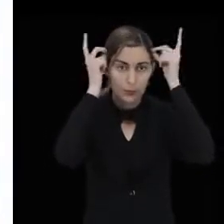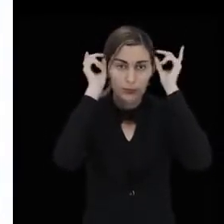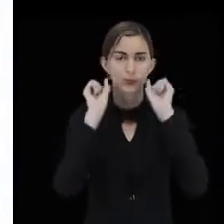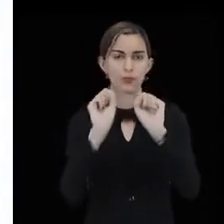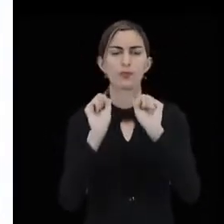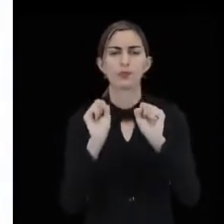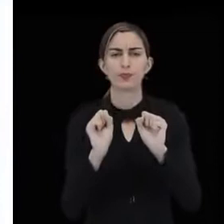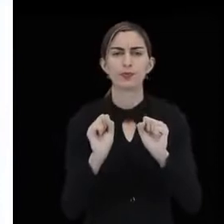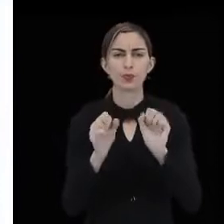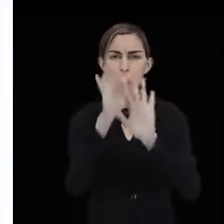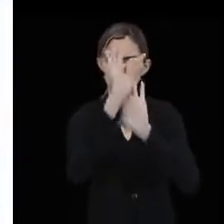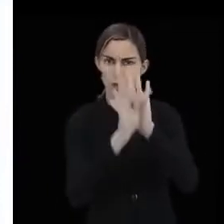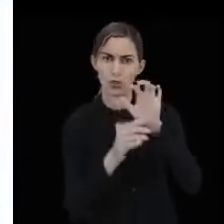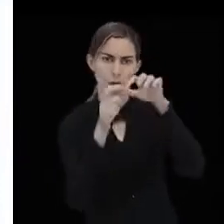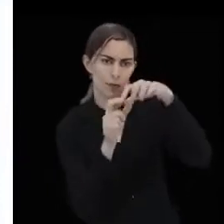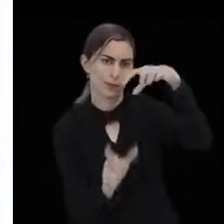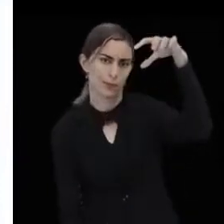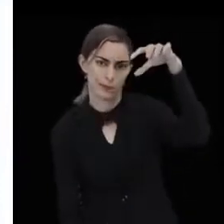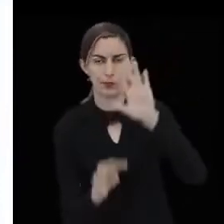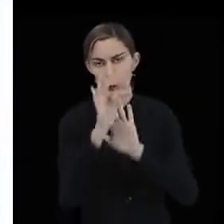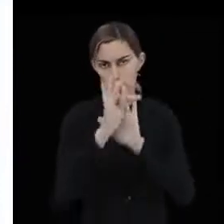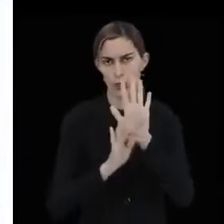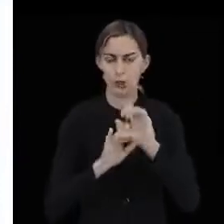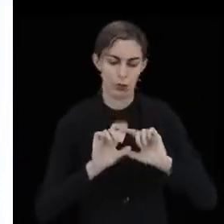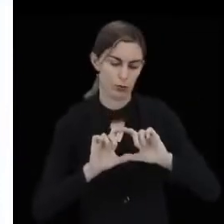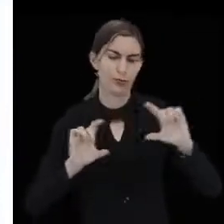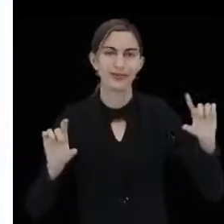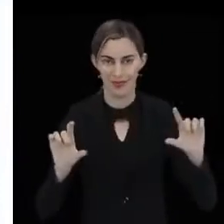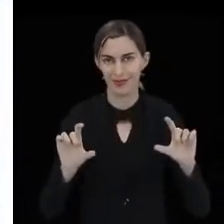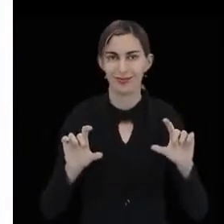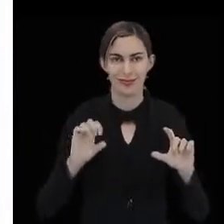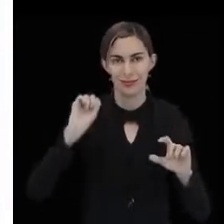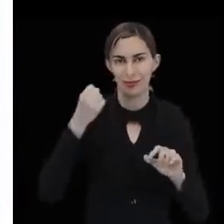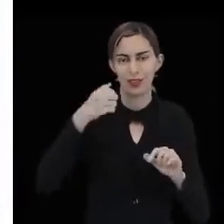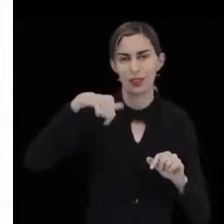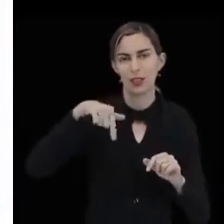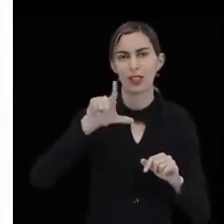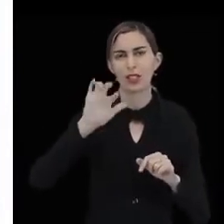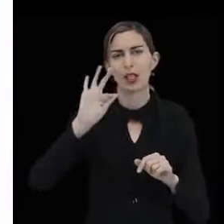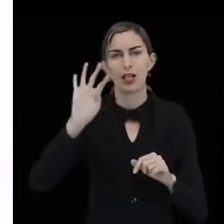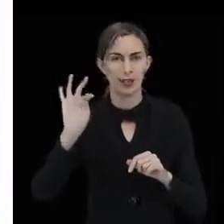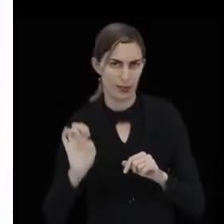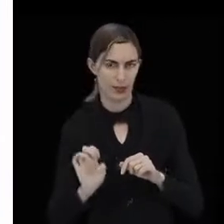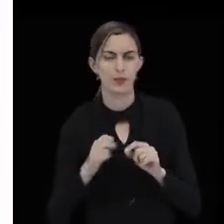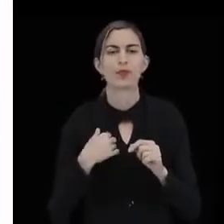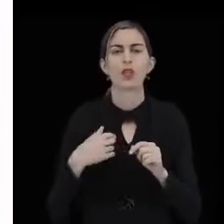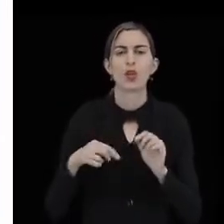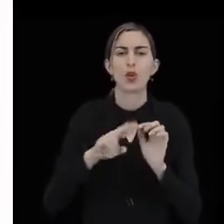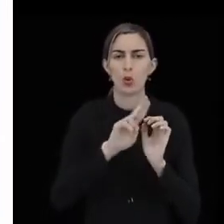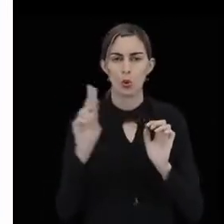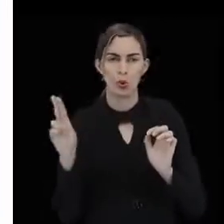ter instalado na sua máquina um cliente, certo? Um cliente SQLite que, se eu não me engano, é o Expert Personal, o